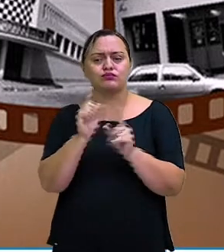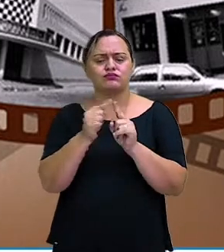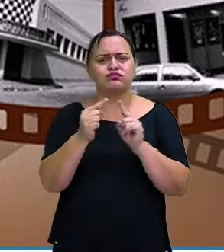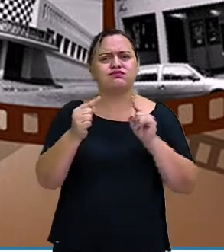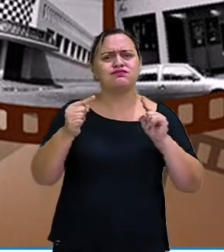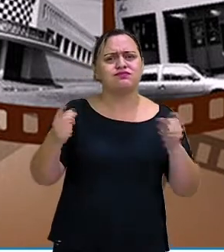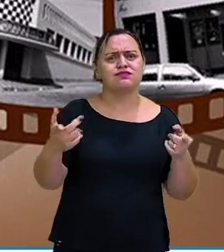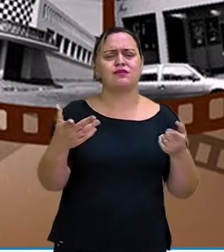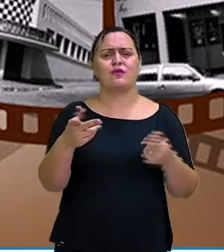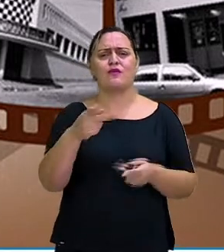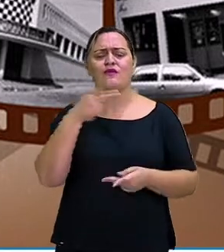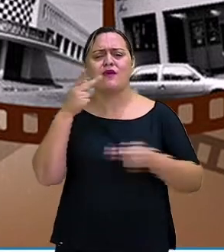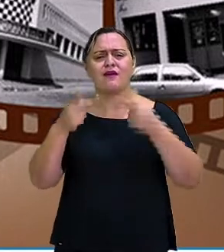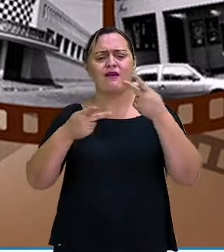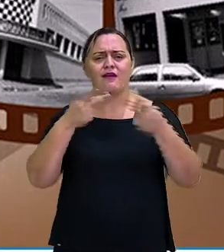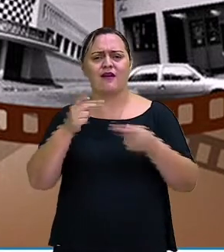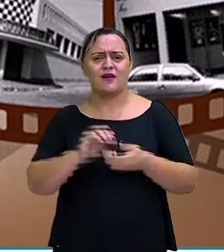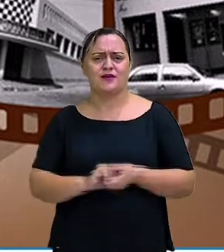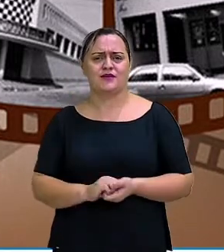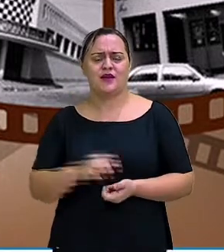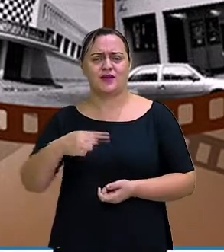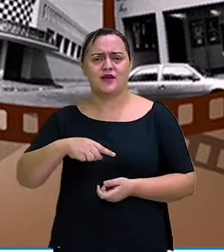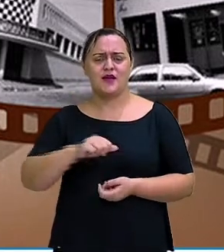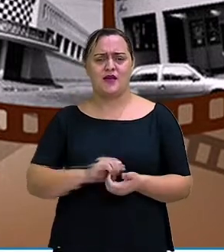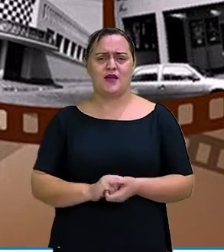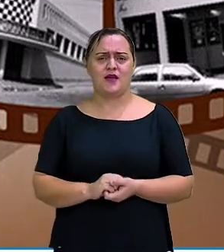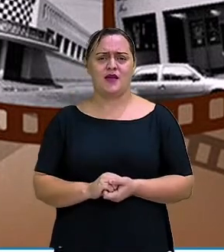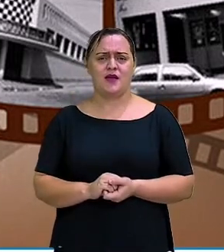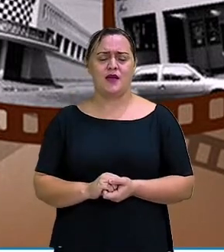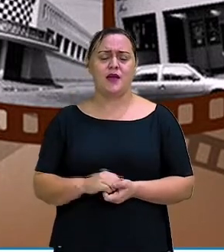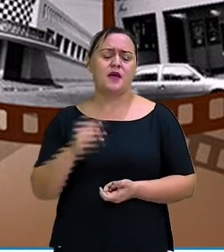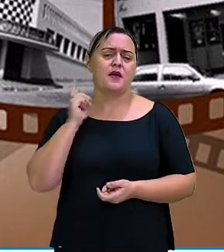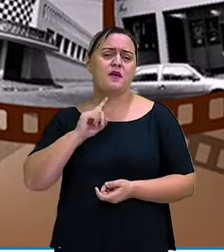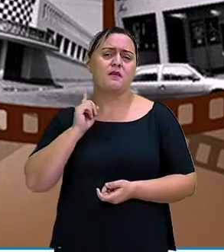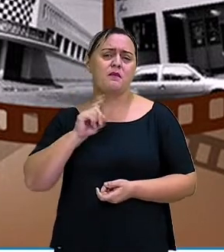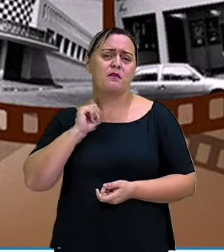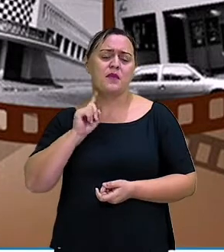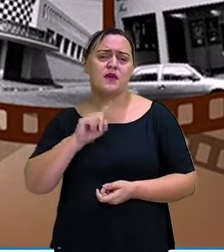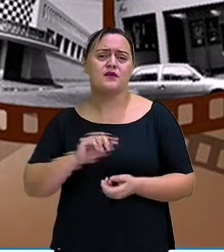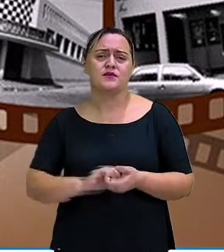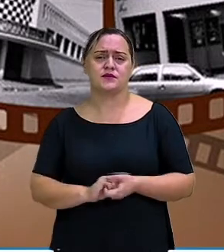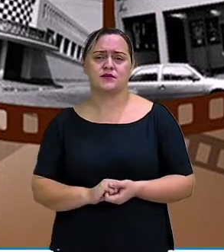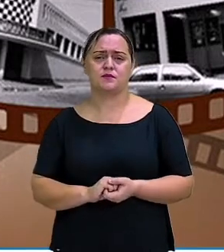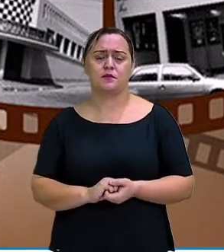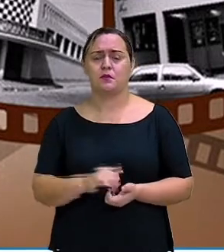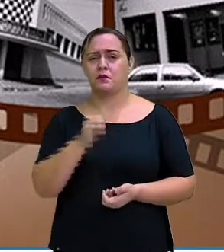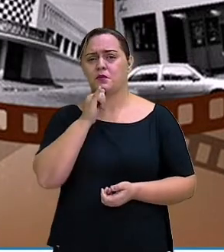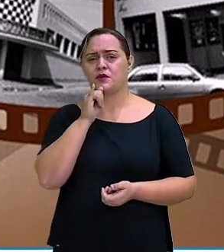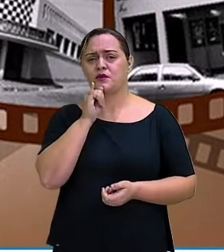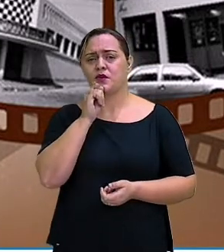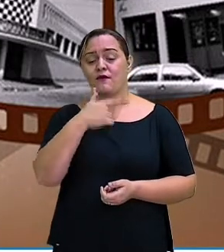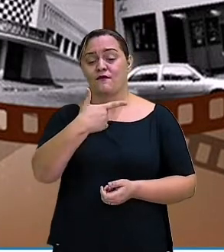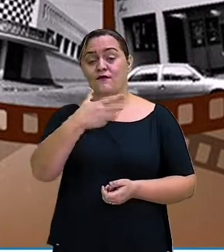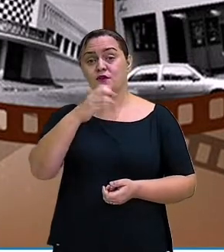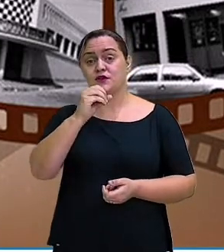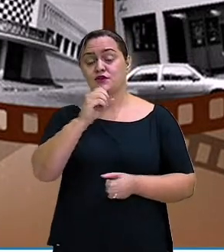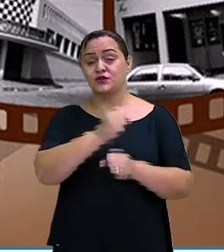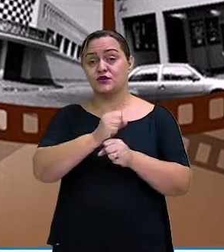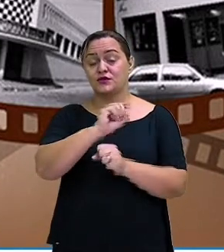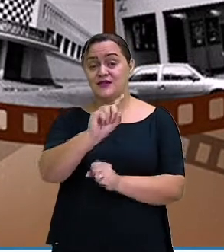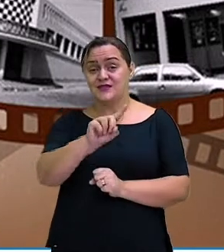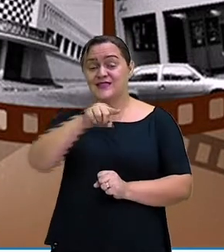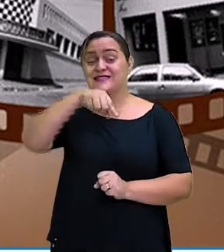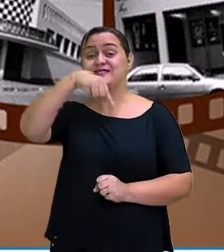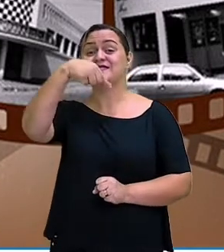1950, mais de 2 décadas depois da chegada. Olha para você ver, mais de 20 anos depois que chegou o